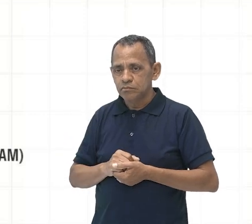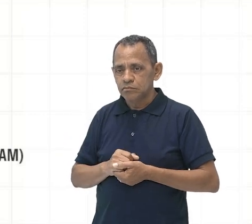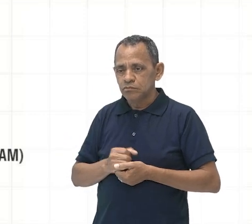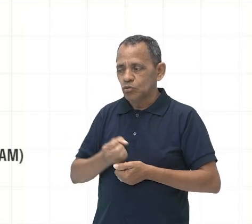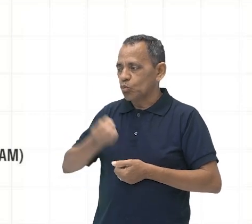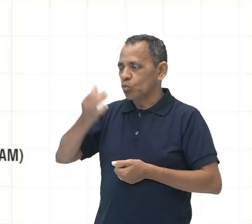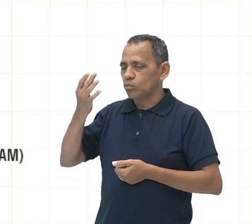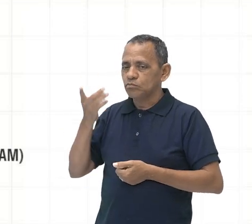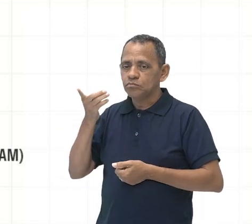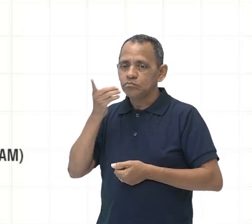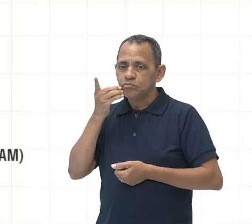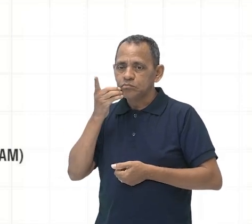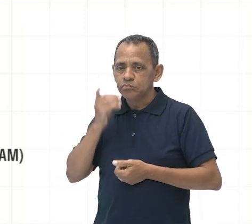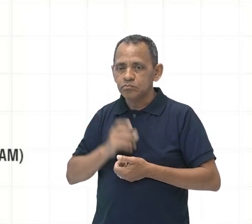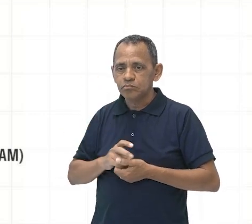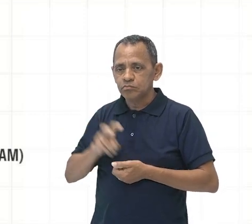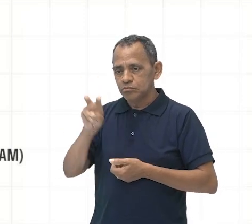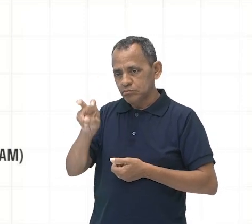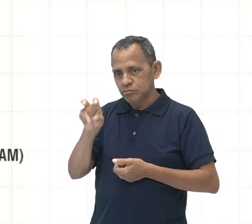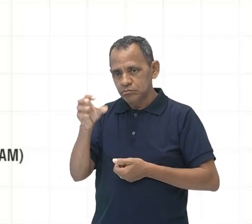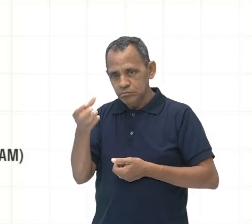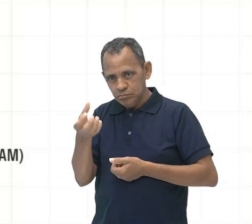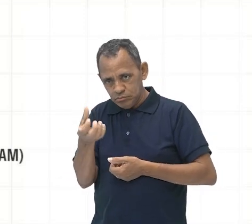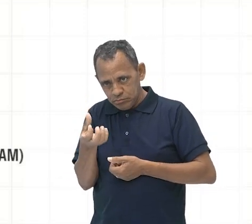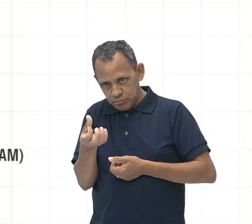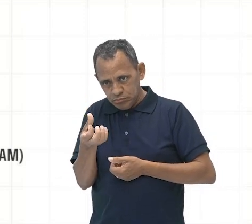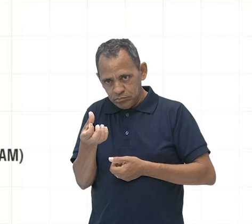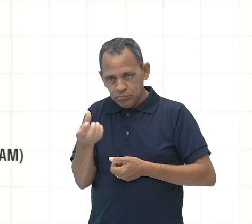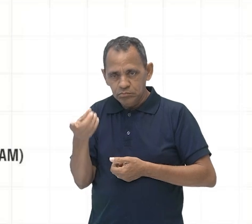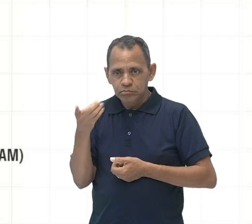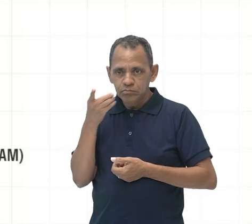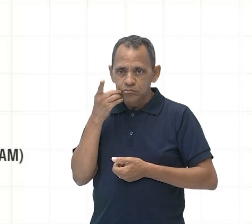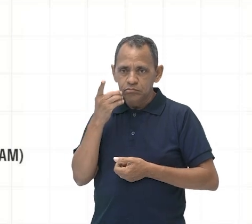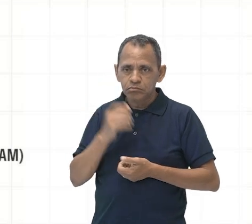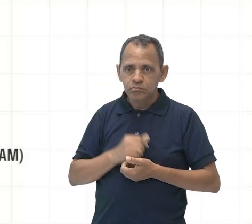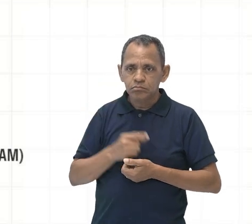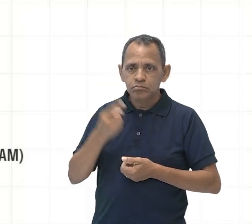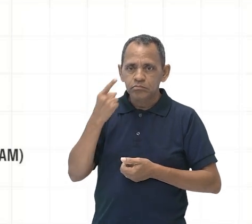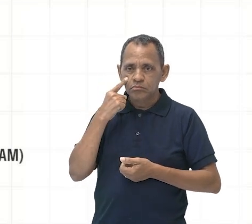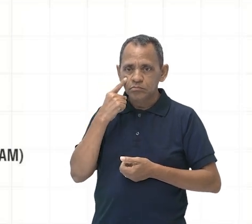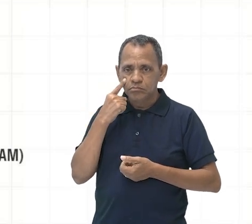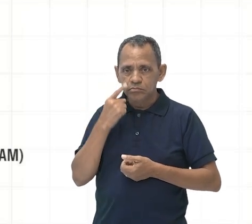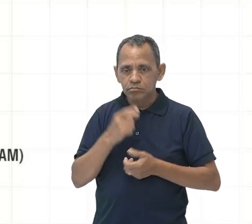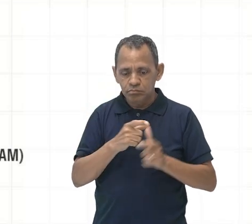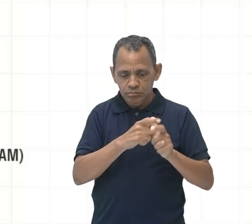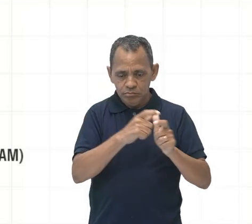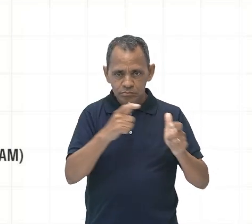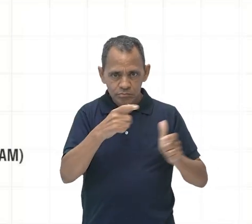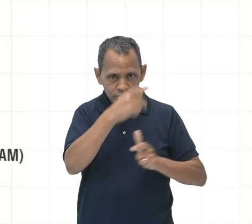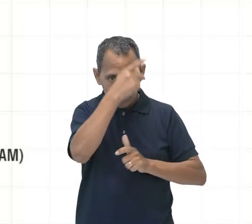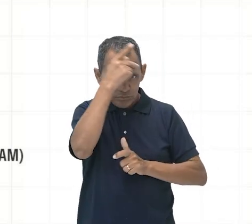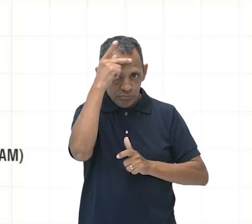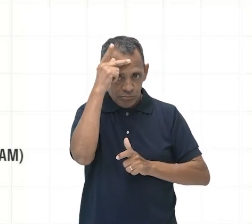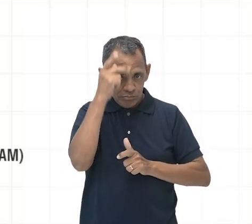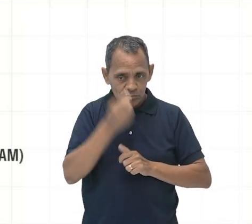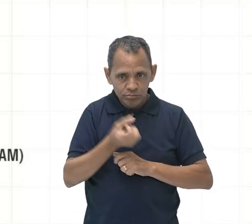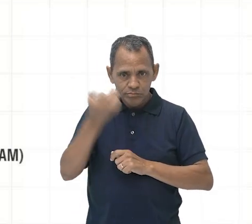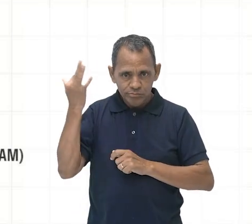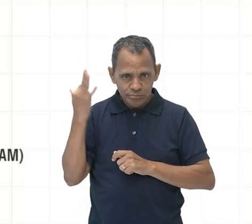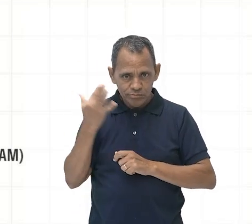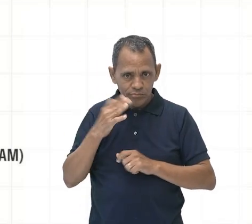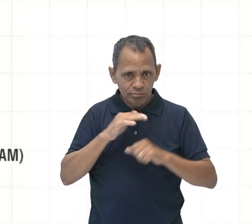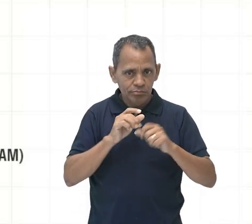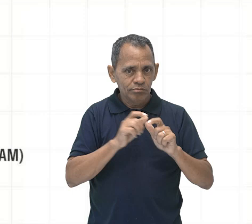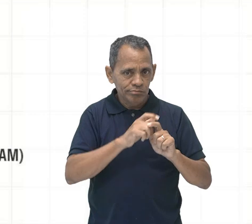Então, ela vai durar 56 dias. Observe que eu aumentei a quantidade de pessoas na tripulação,